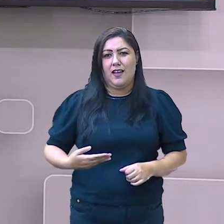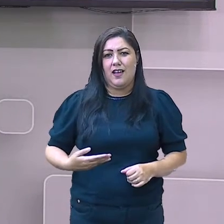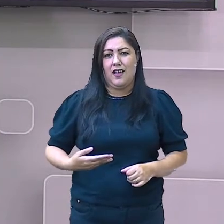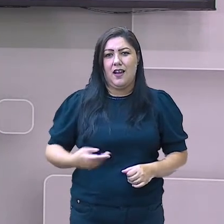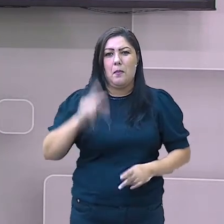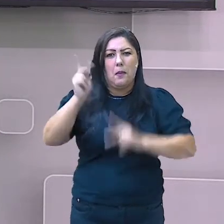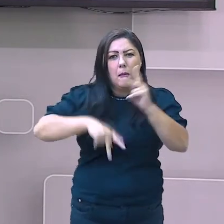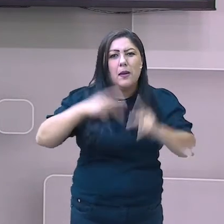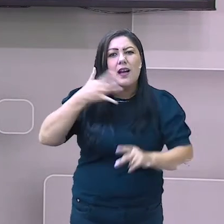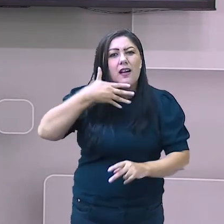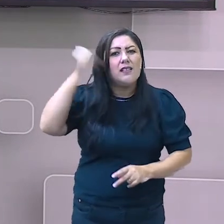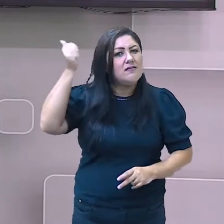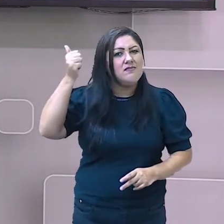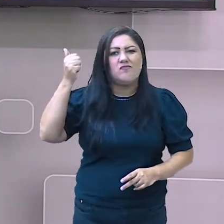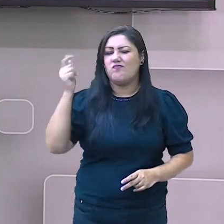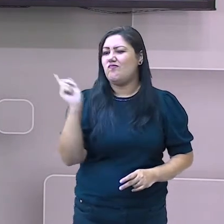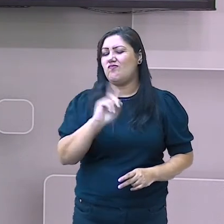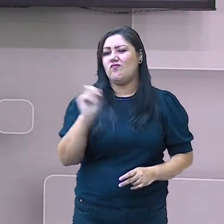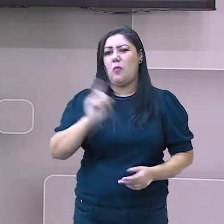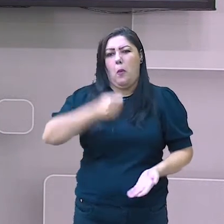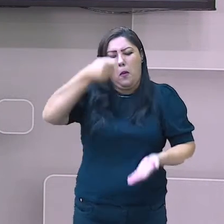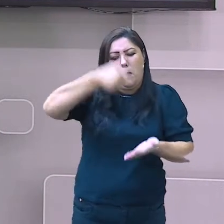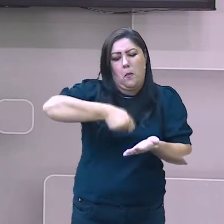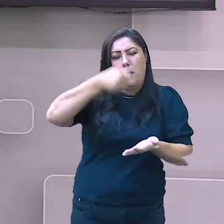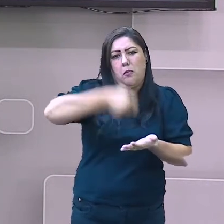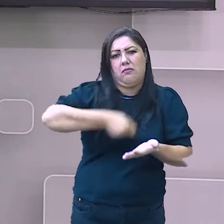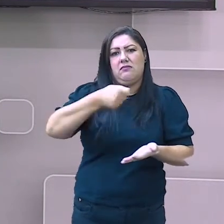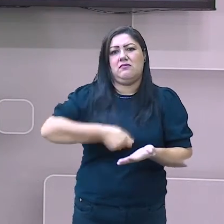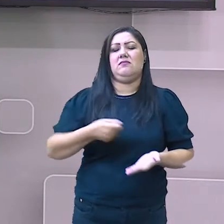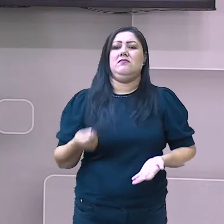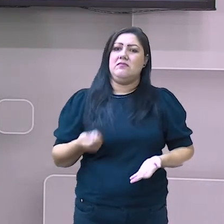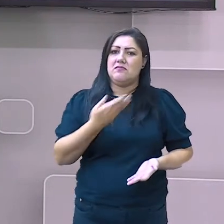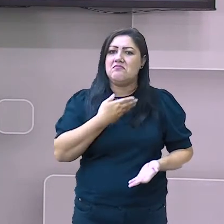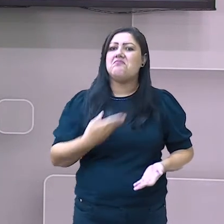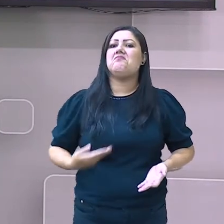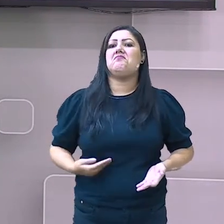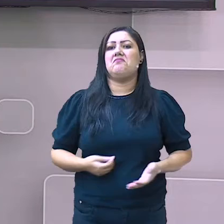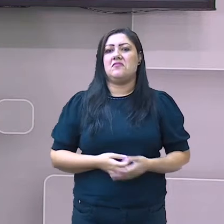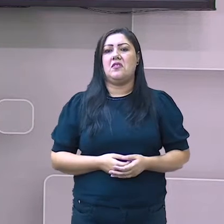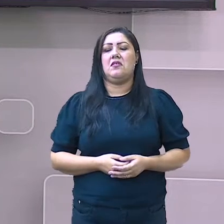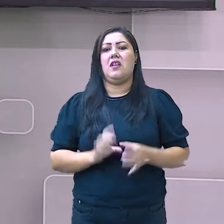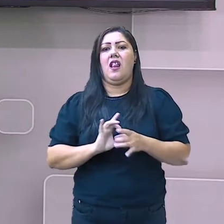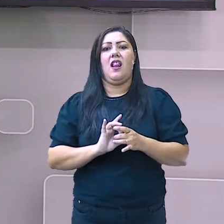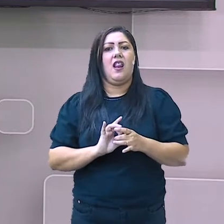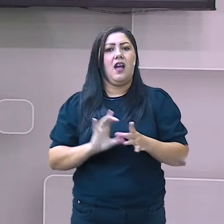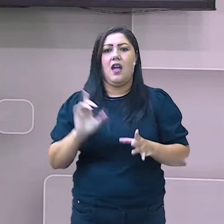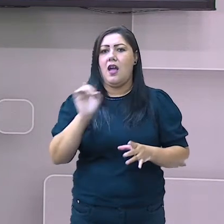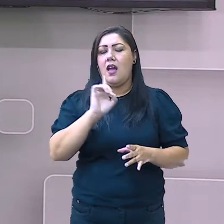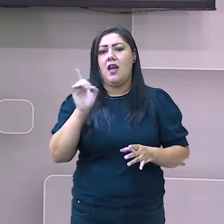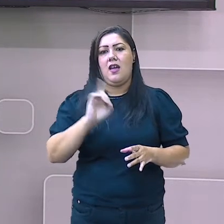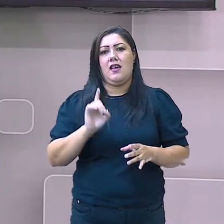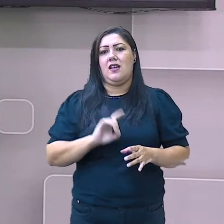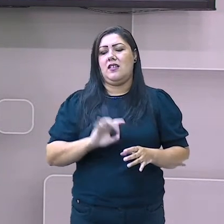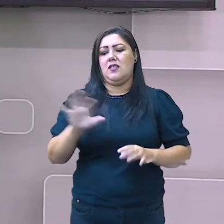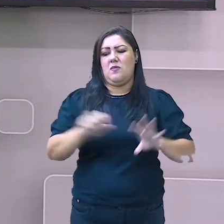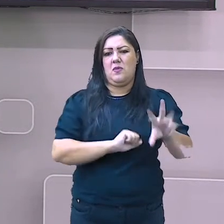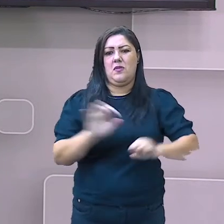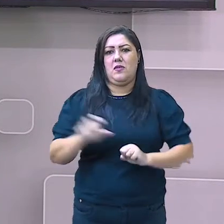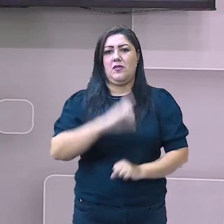Foi implantada uma ditadura e foi retirado os direitos do povo, como a liberdade. A guerra